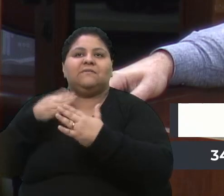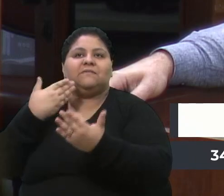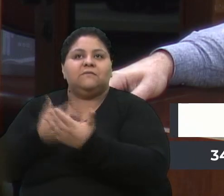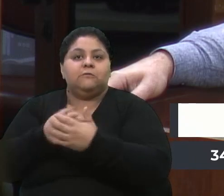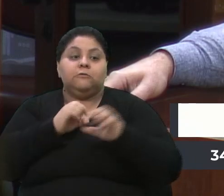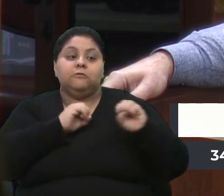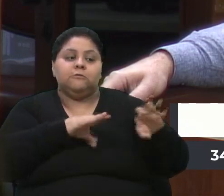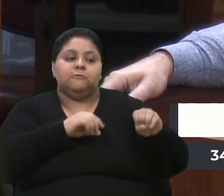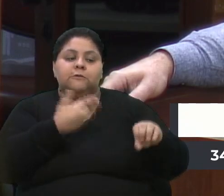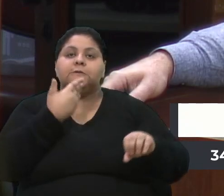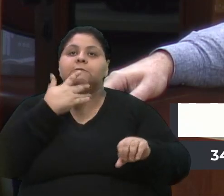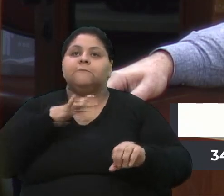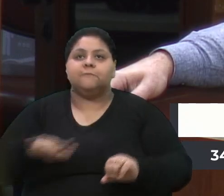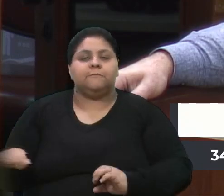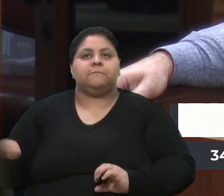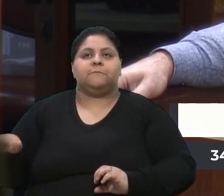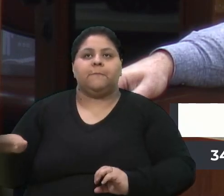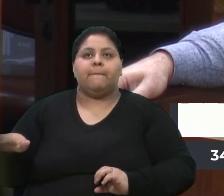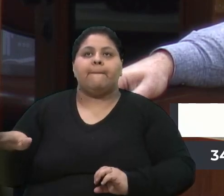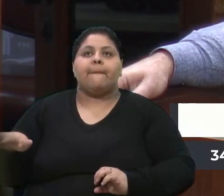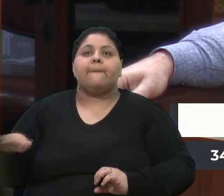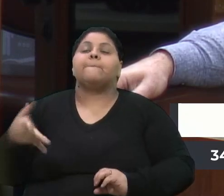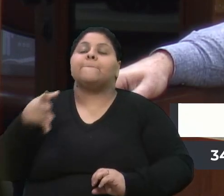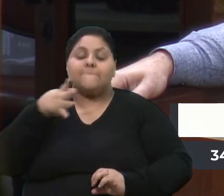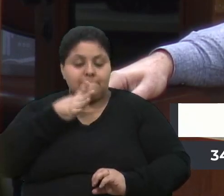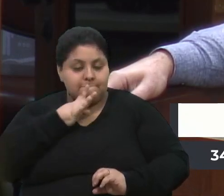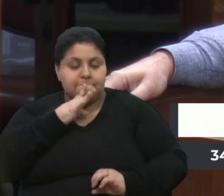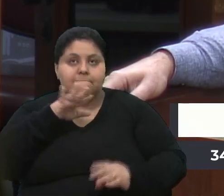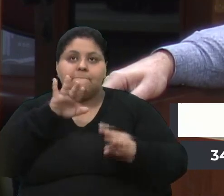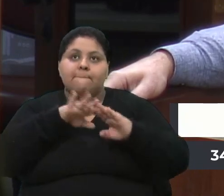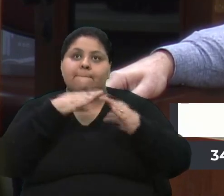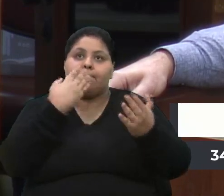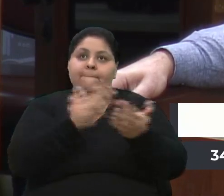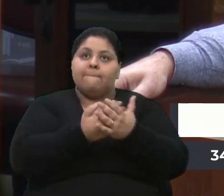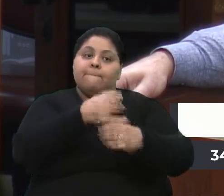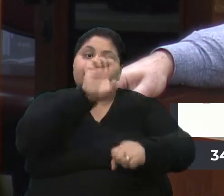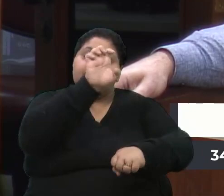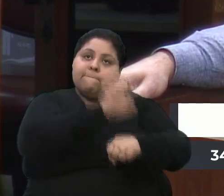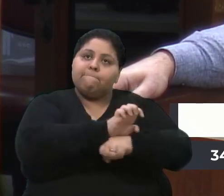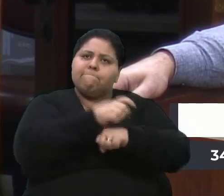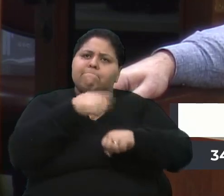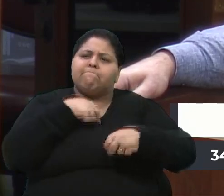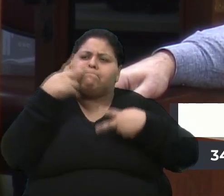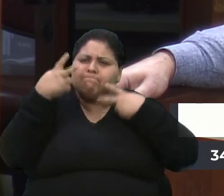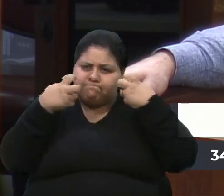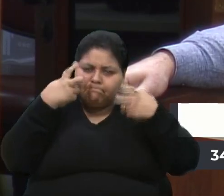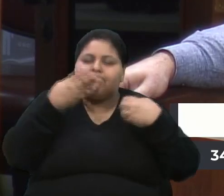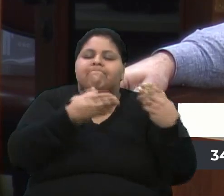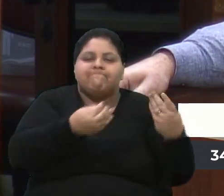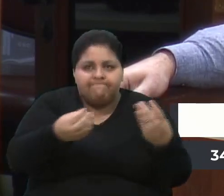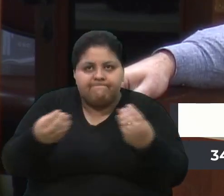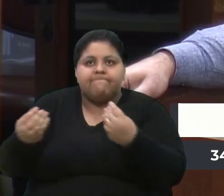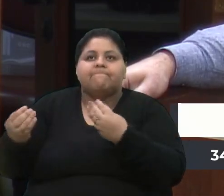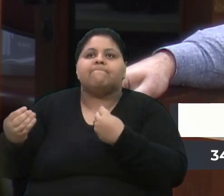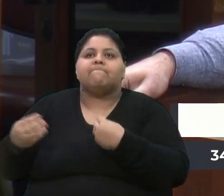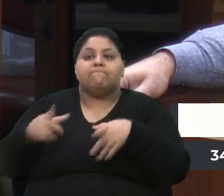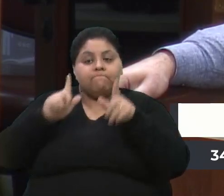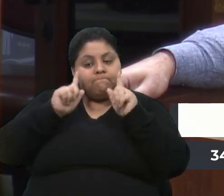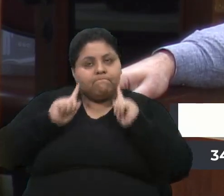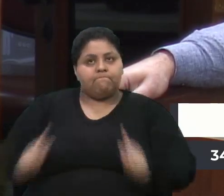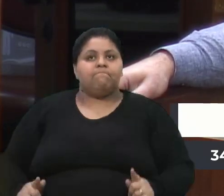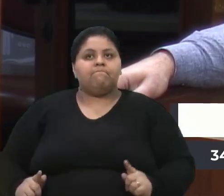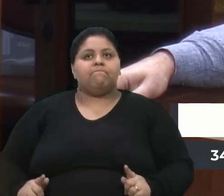educação infantil, conheço as escolas estaduais e me preocupa muito a gestão